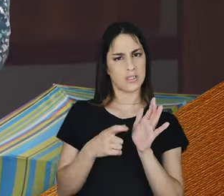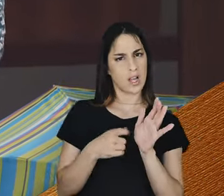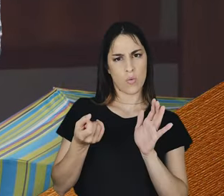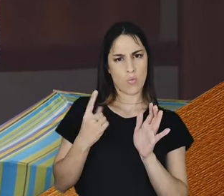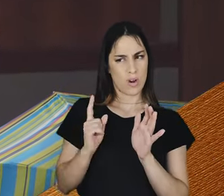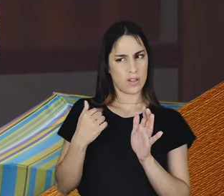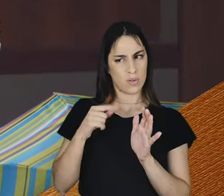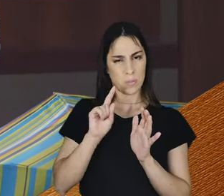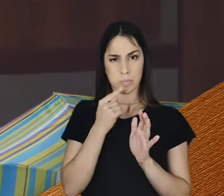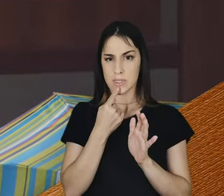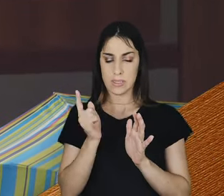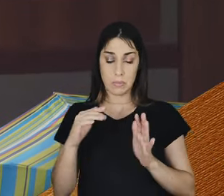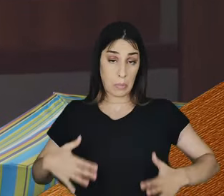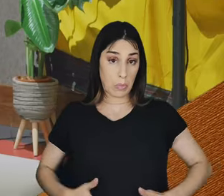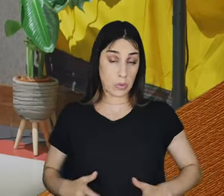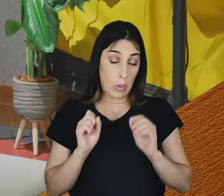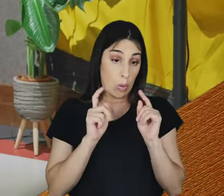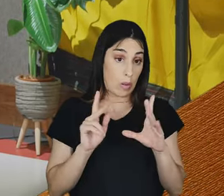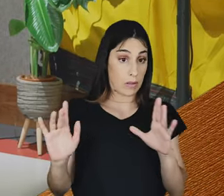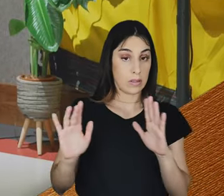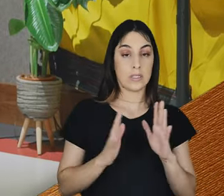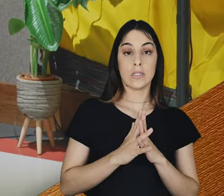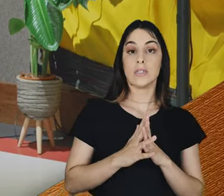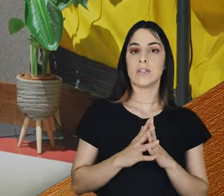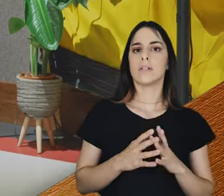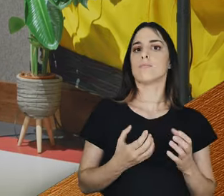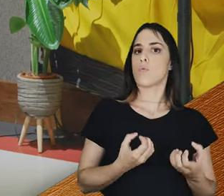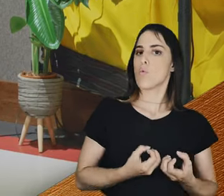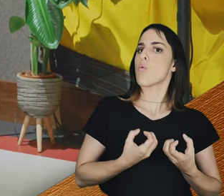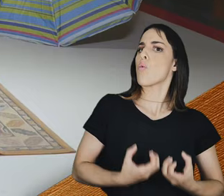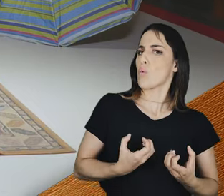Não percebo o fascínio pelos bolsos, mas sim. Até estou. Uau! Grosso.